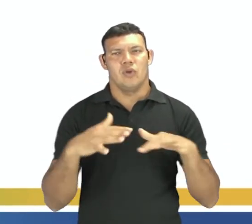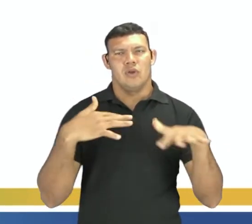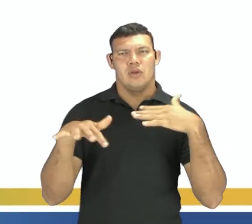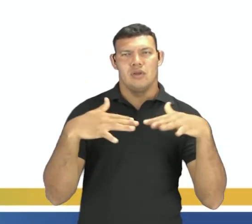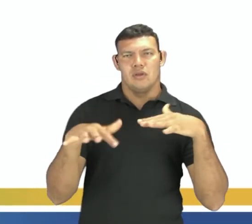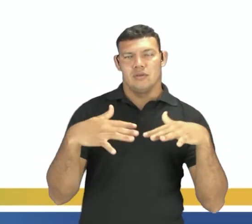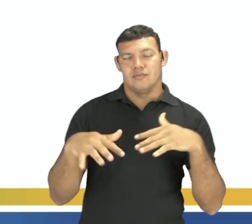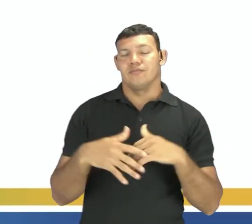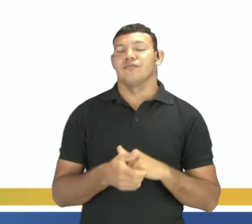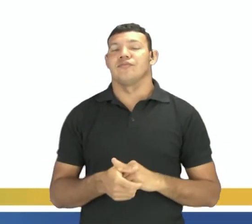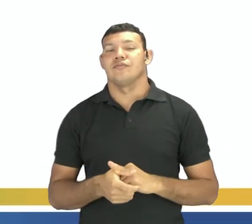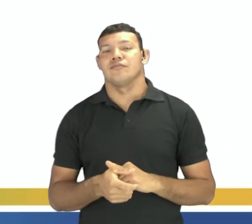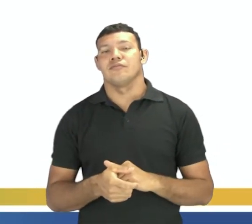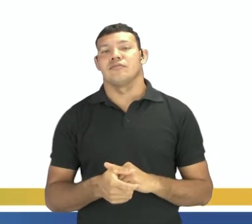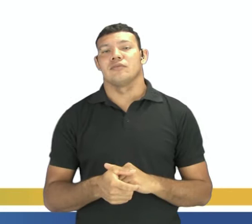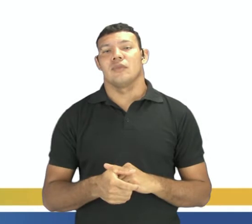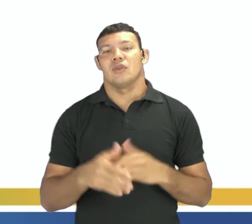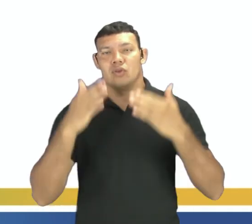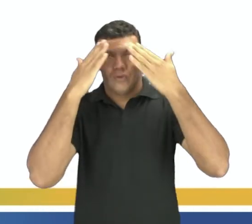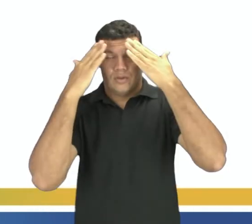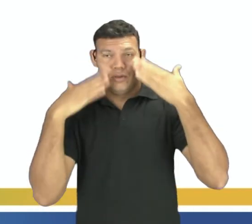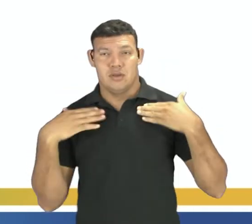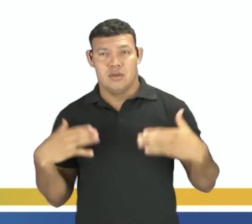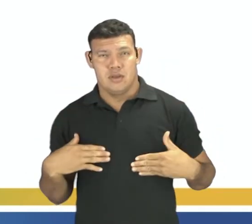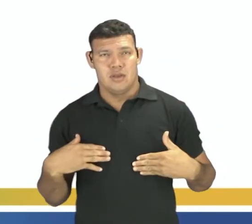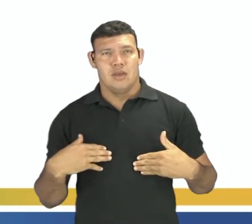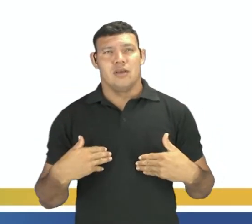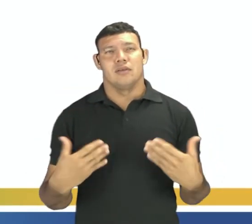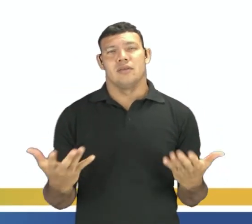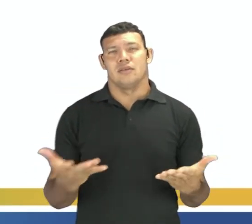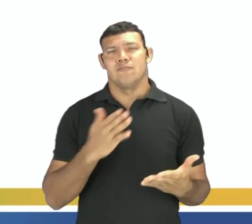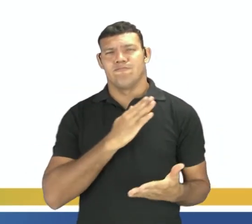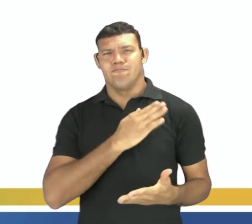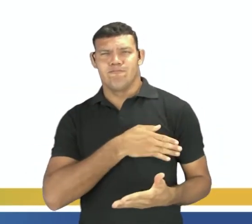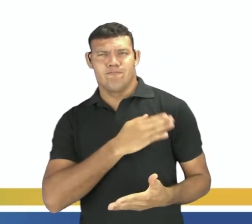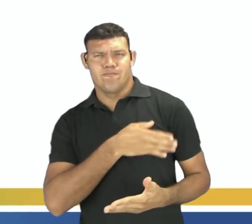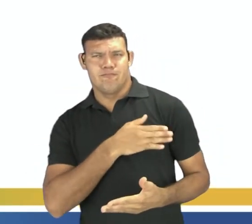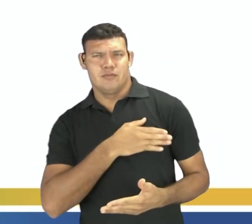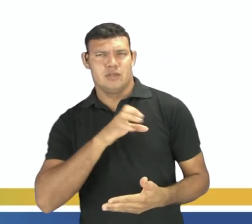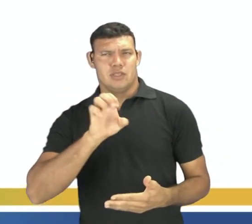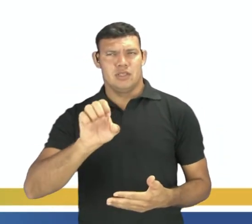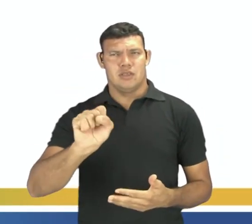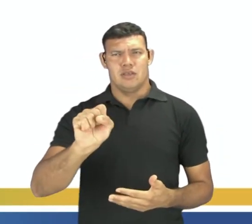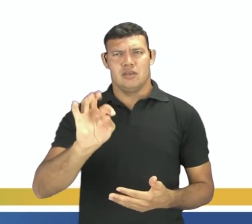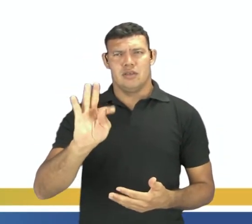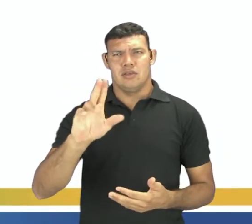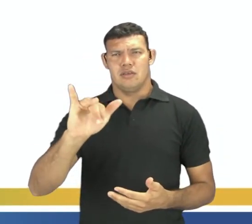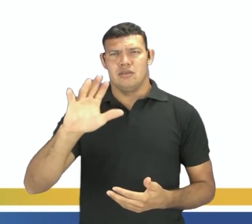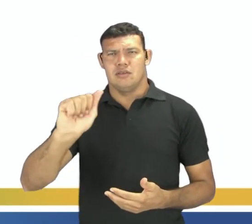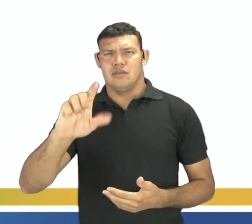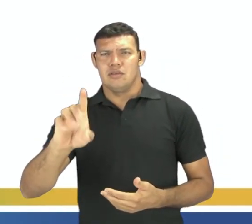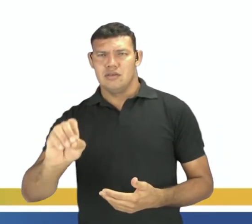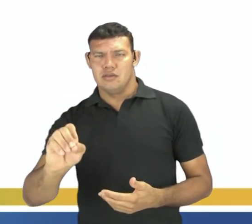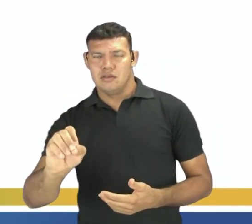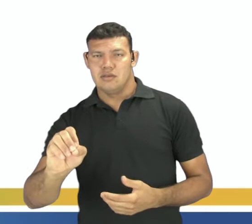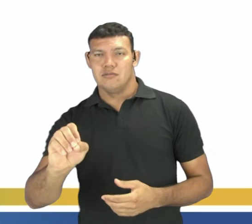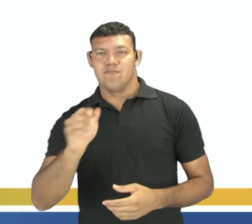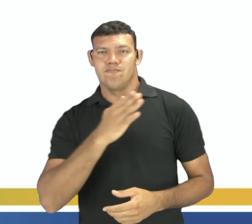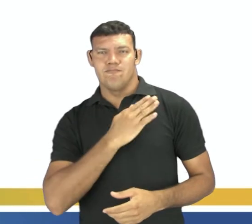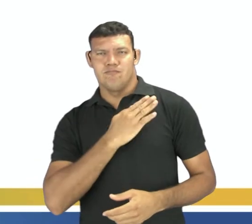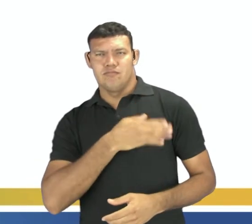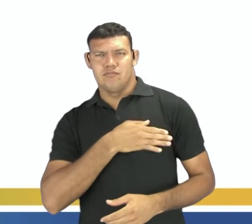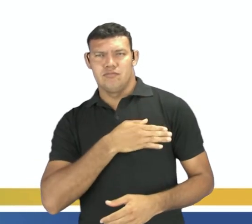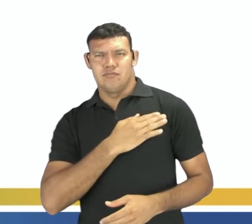o estriado cardíaco. A contração, ela é involuntária também, né? A todo momento o seu coração está